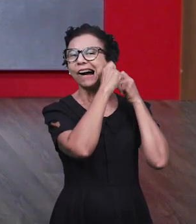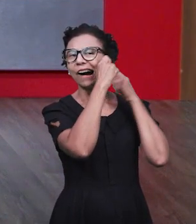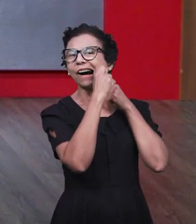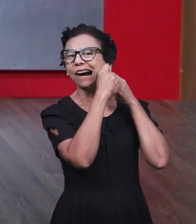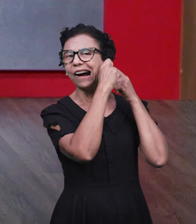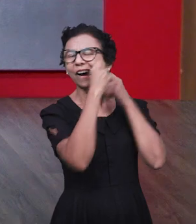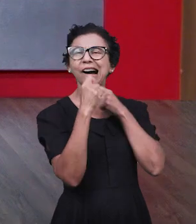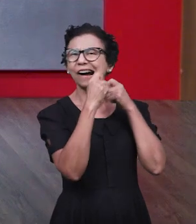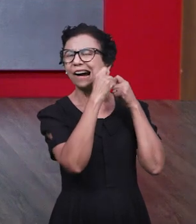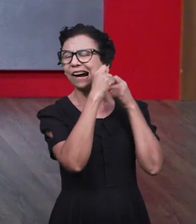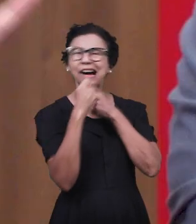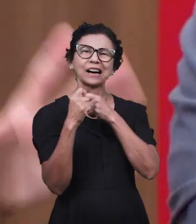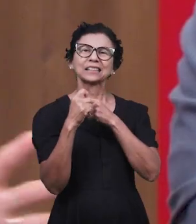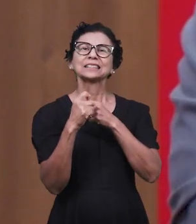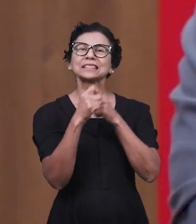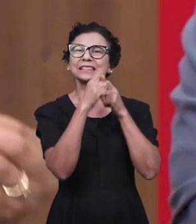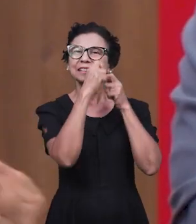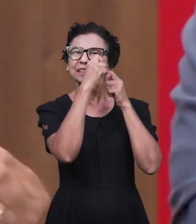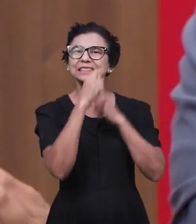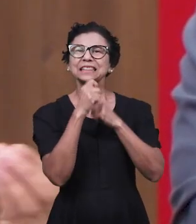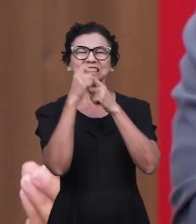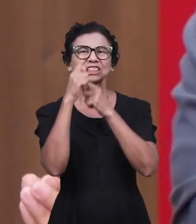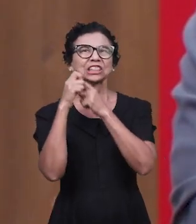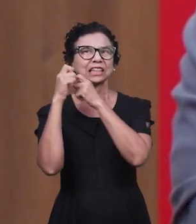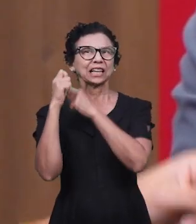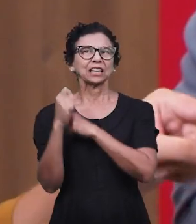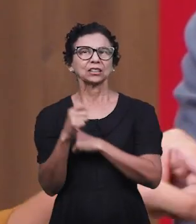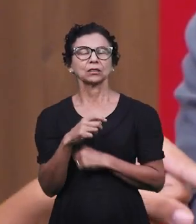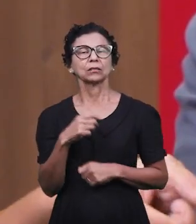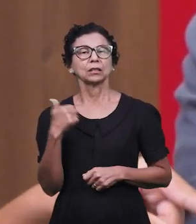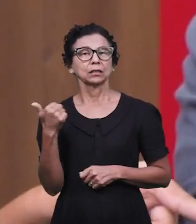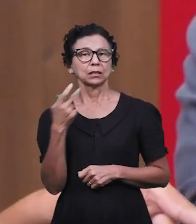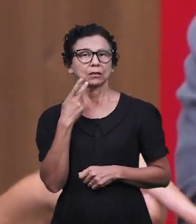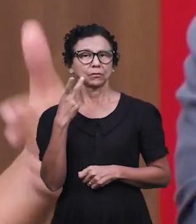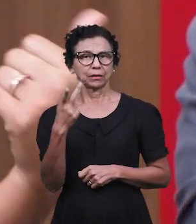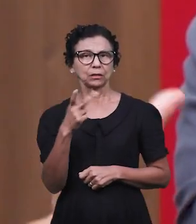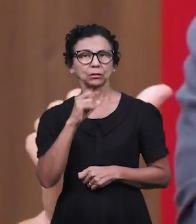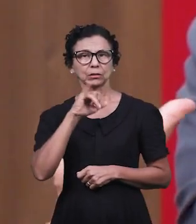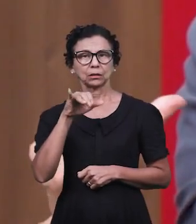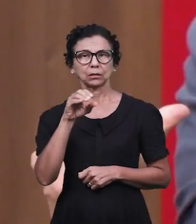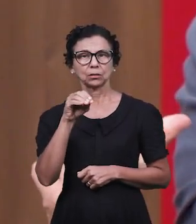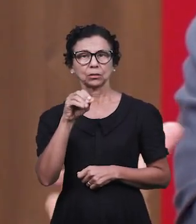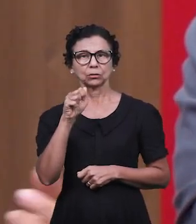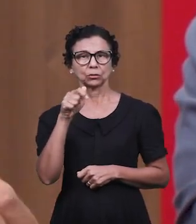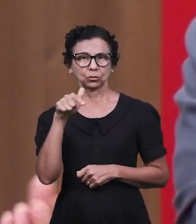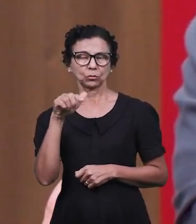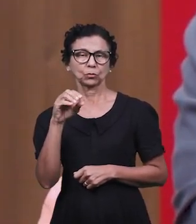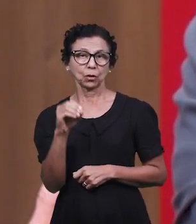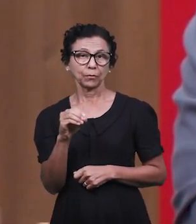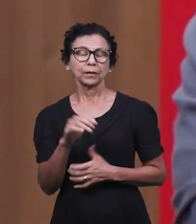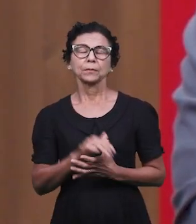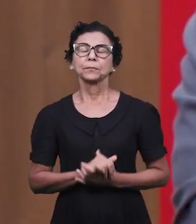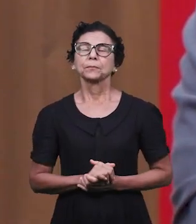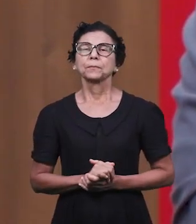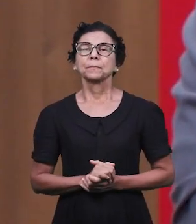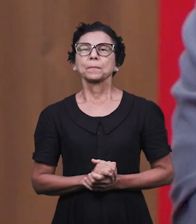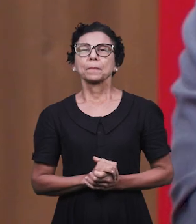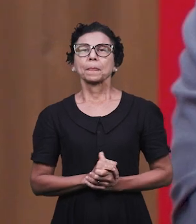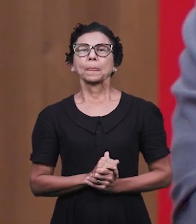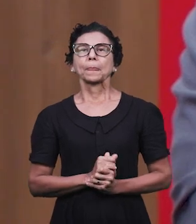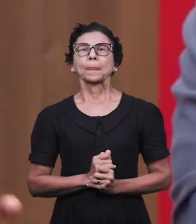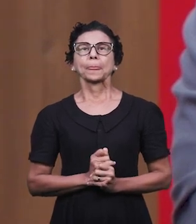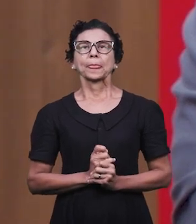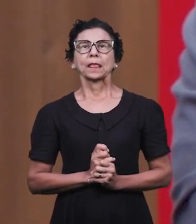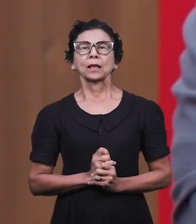alguns alimentos que eles gostam de agarrar ali, exatamente, né, naquela parte que o Dr. João mostrou, da interproximal.